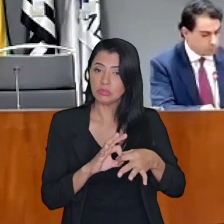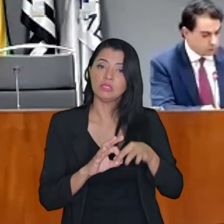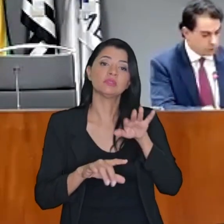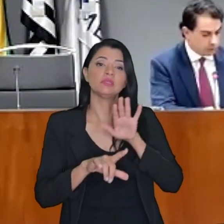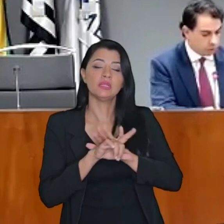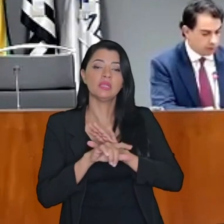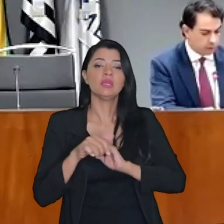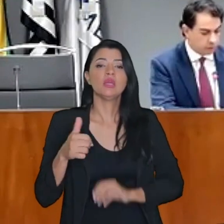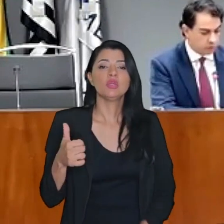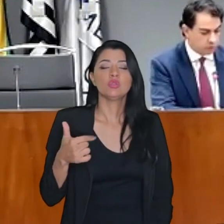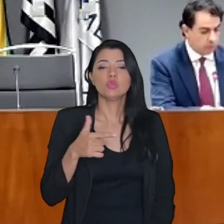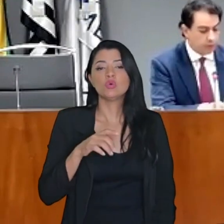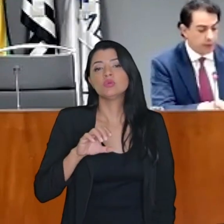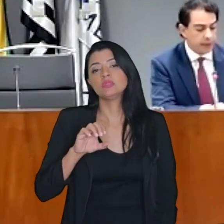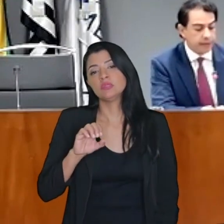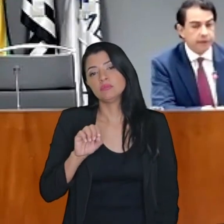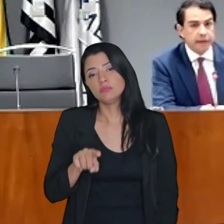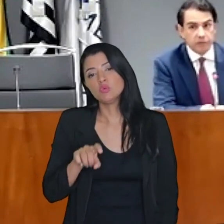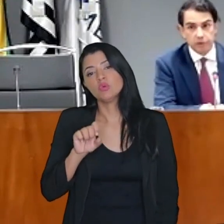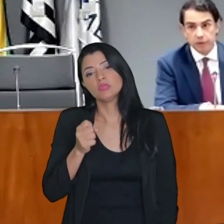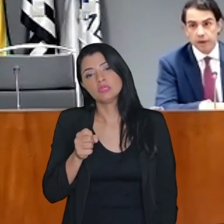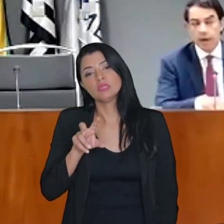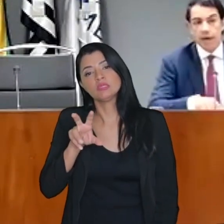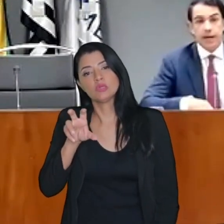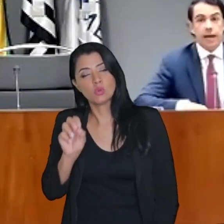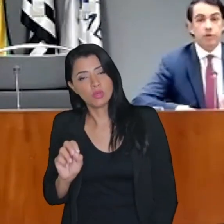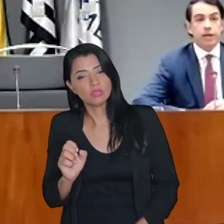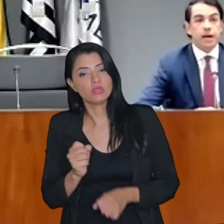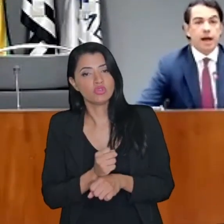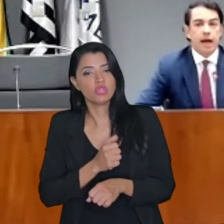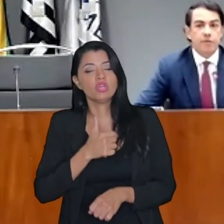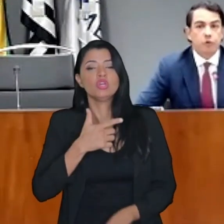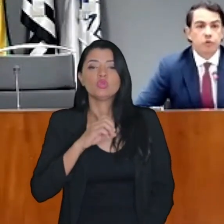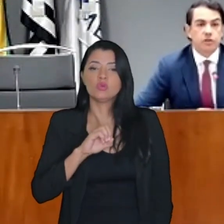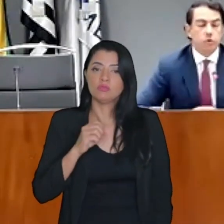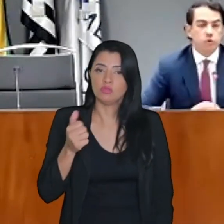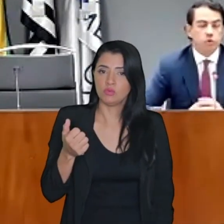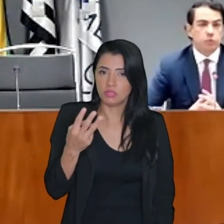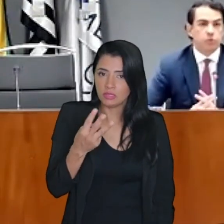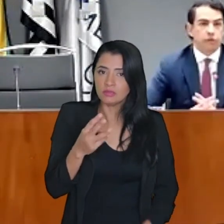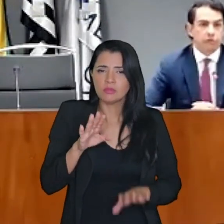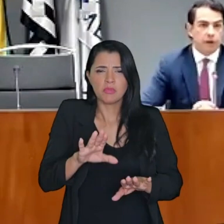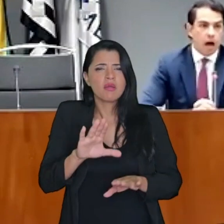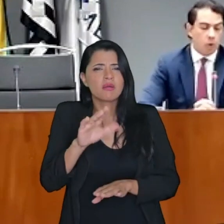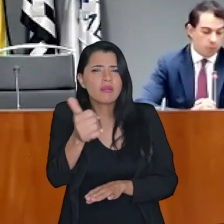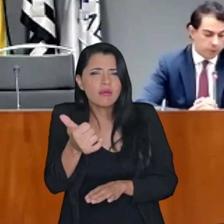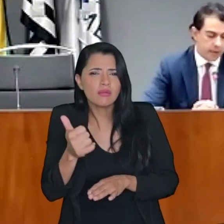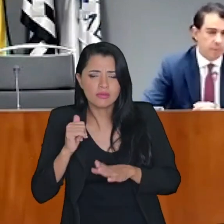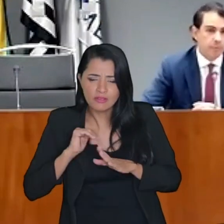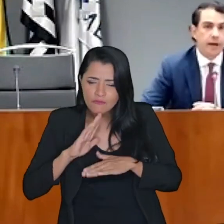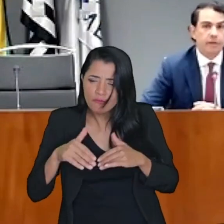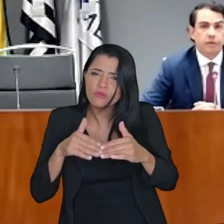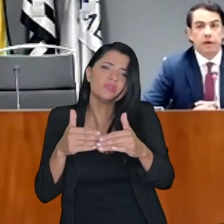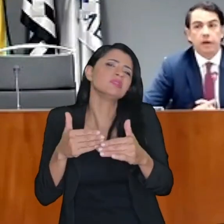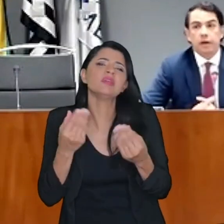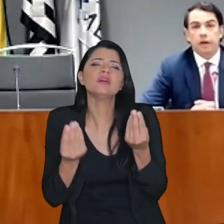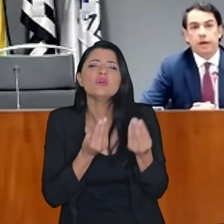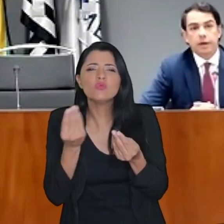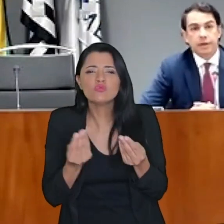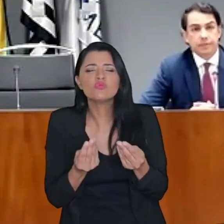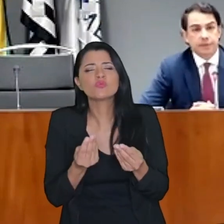Lei 12.850 de 2013. É claro que a evolução jurisprudencial, e aí me